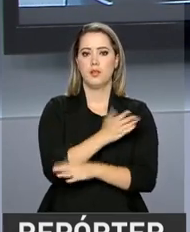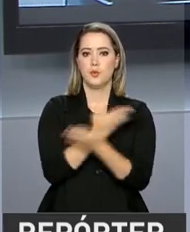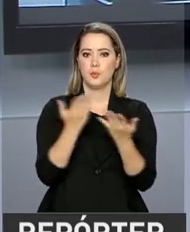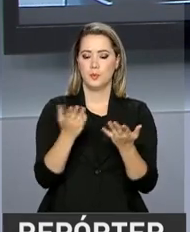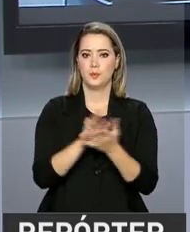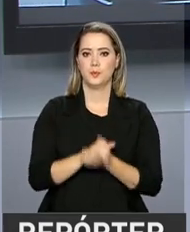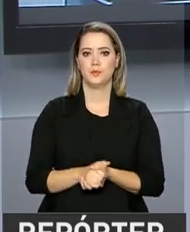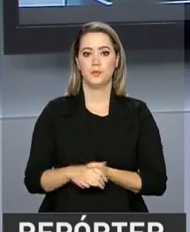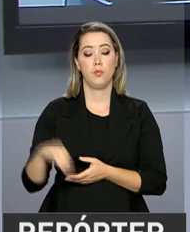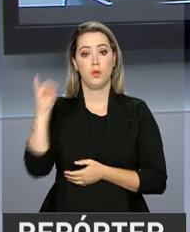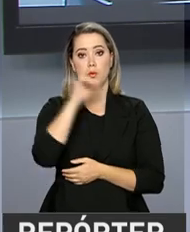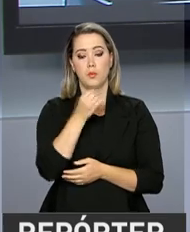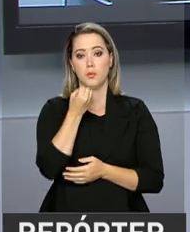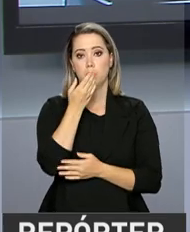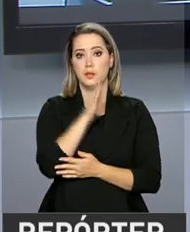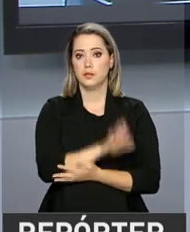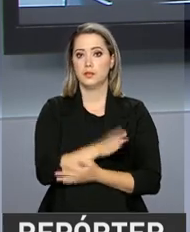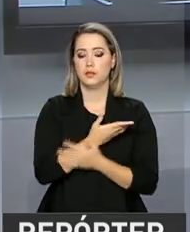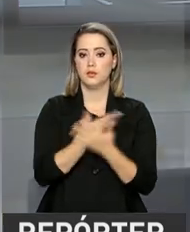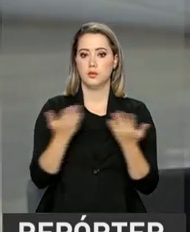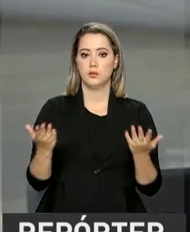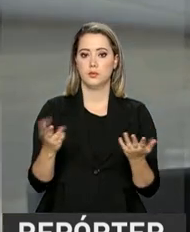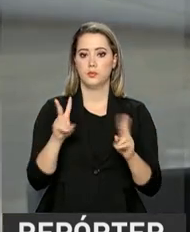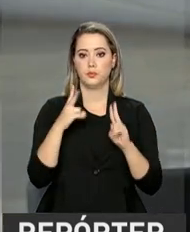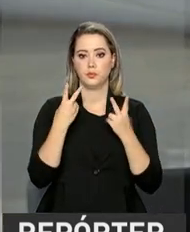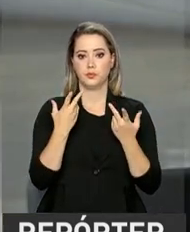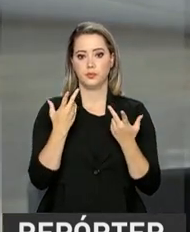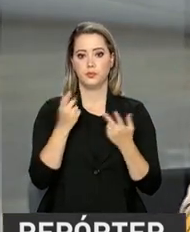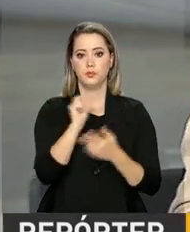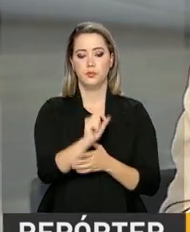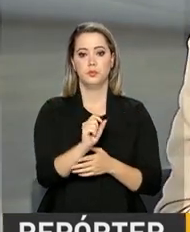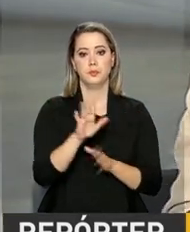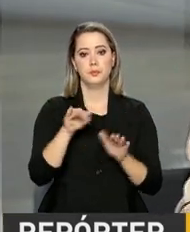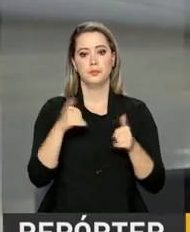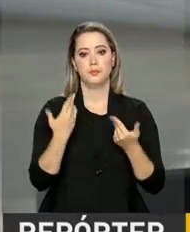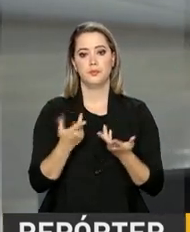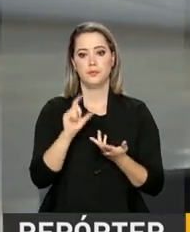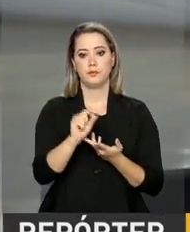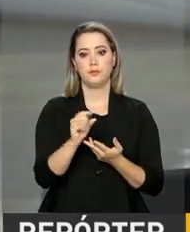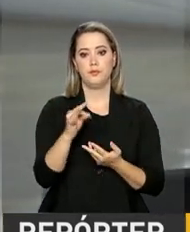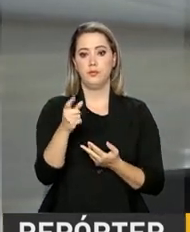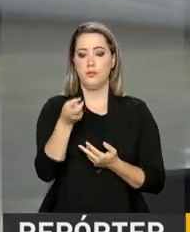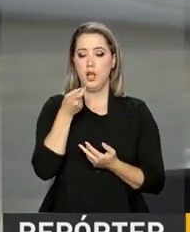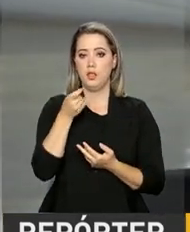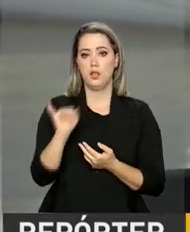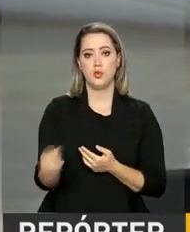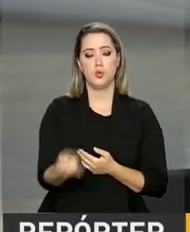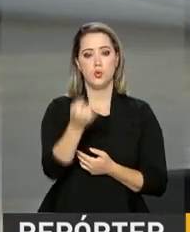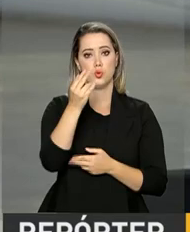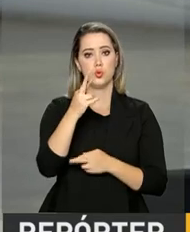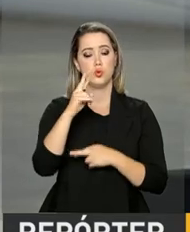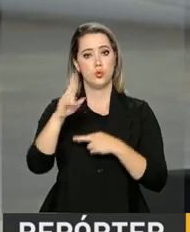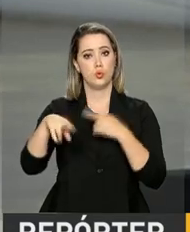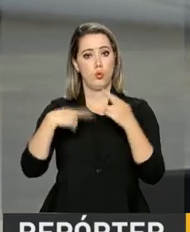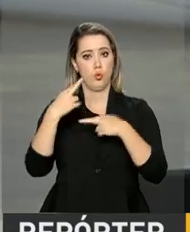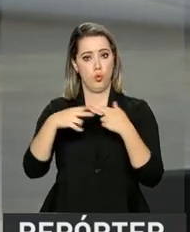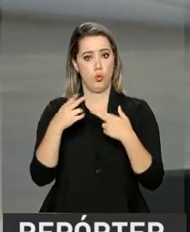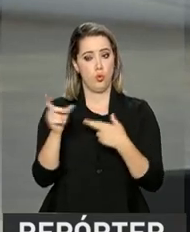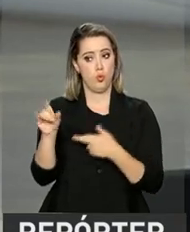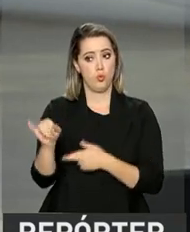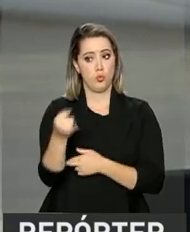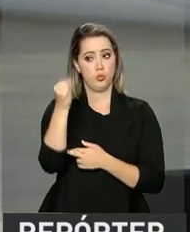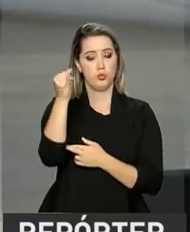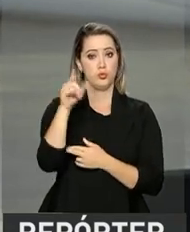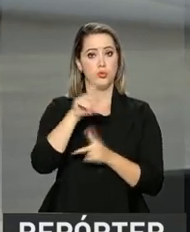você. Olá, Roberto. Boa tarde e boa tarde a todos que nos acompanham. Pois é, a taxa média de juros do rotativo do cartão de